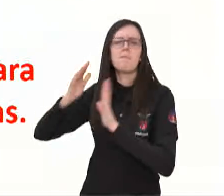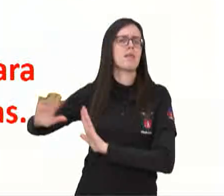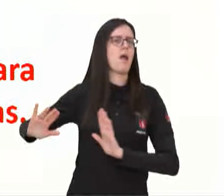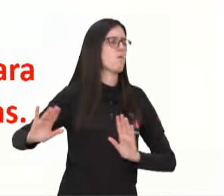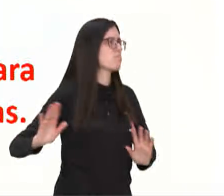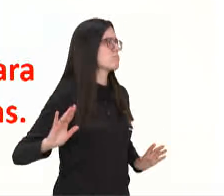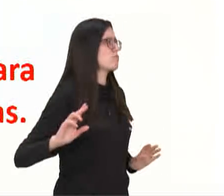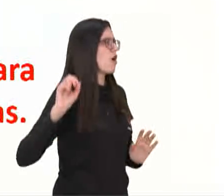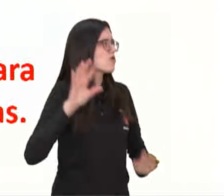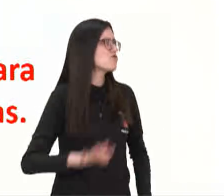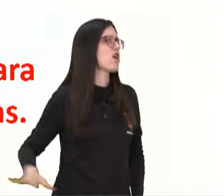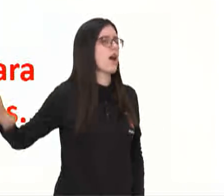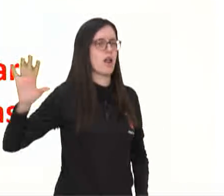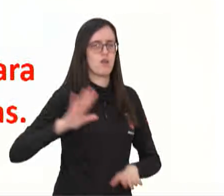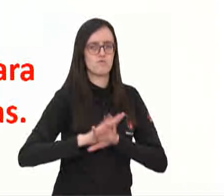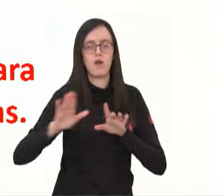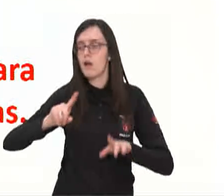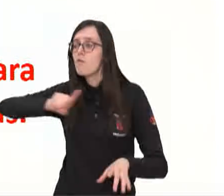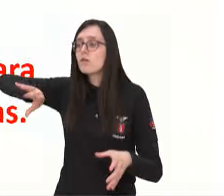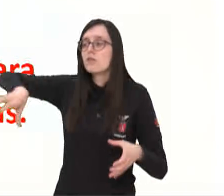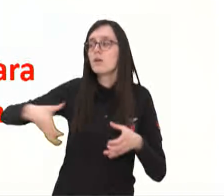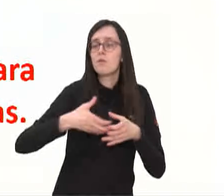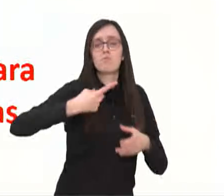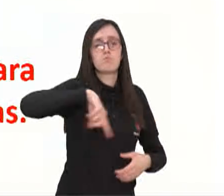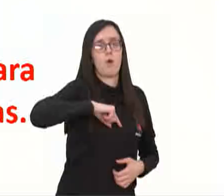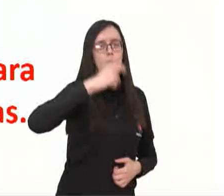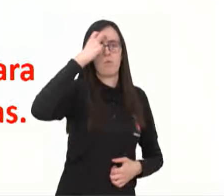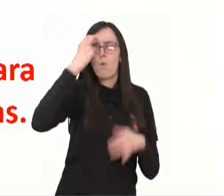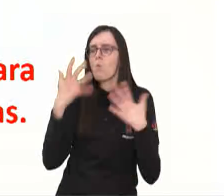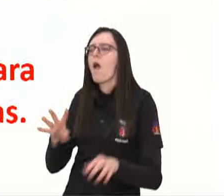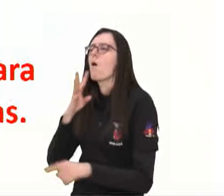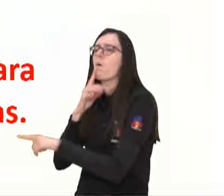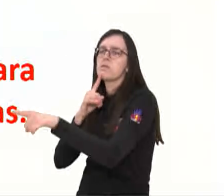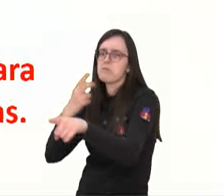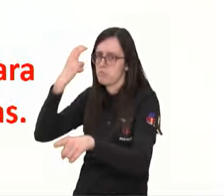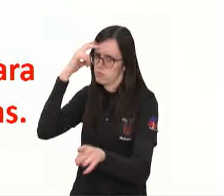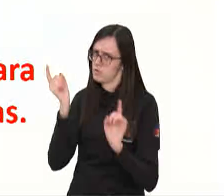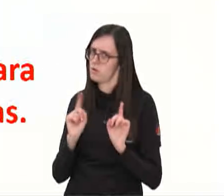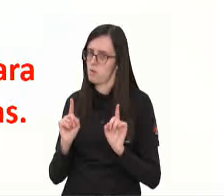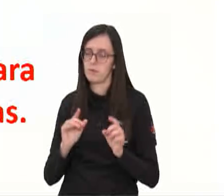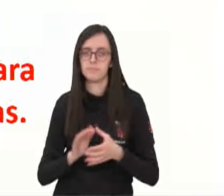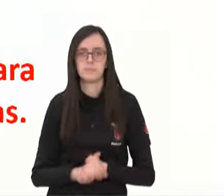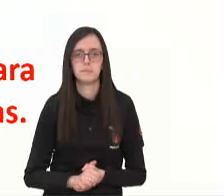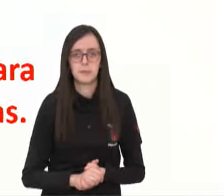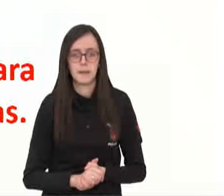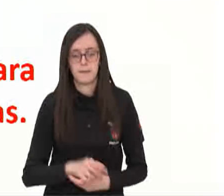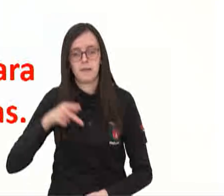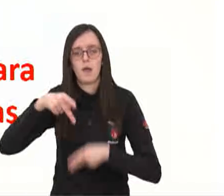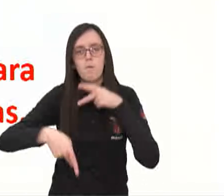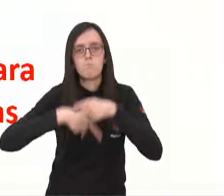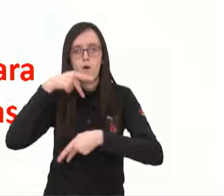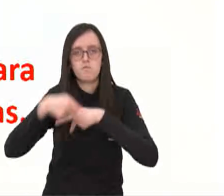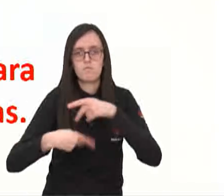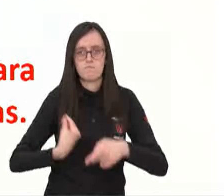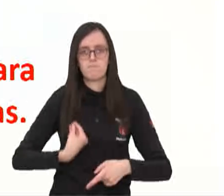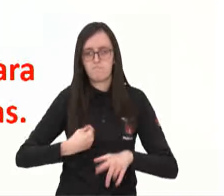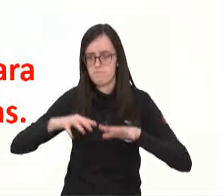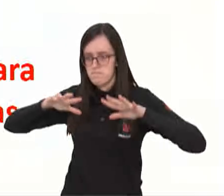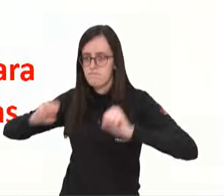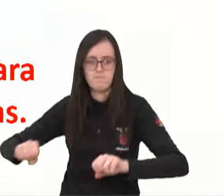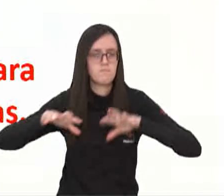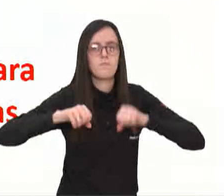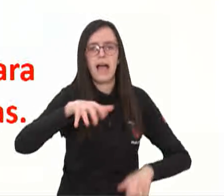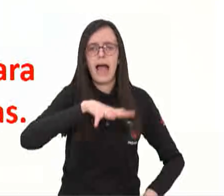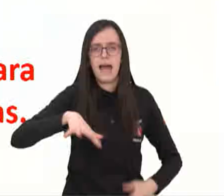cultura. Vocês têm que se integrar à nossa cultura civilizada. Os povos que ocupavam as áreas